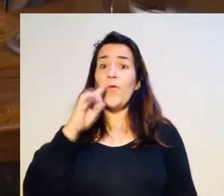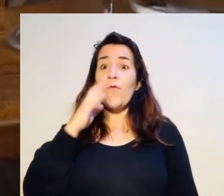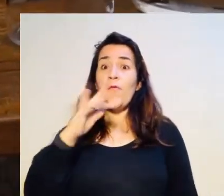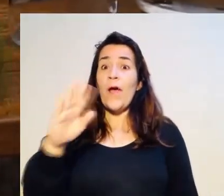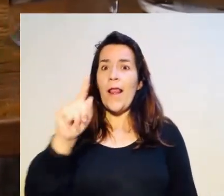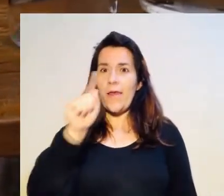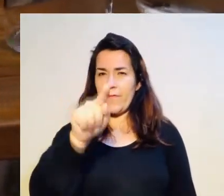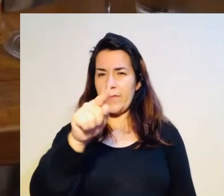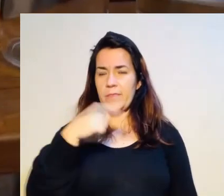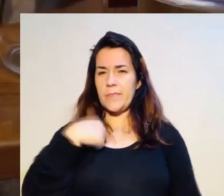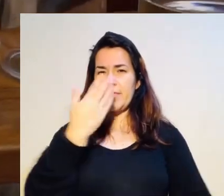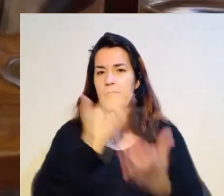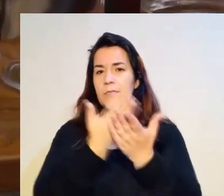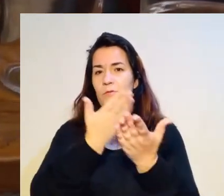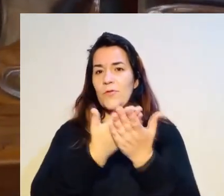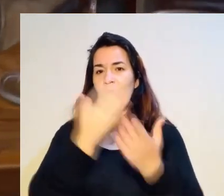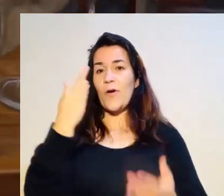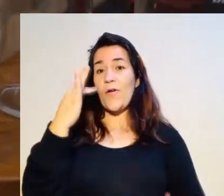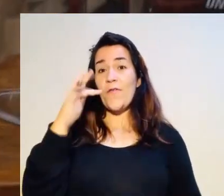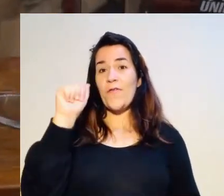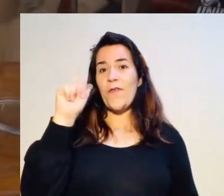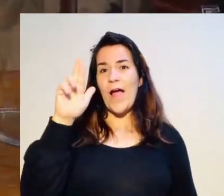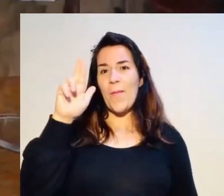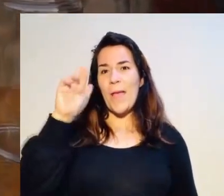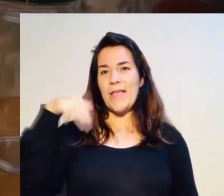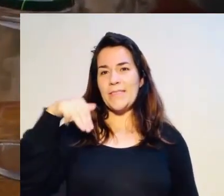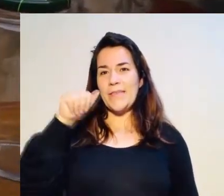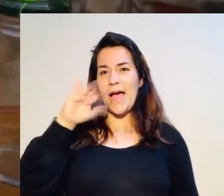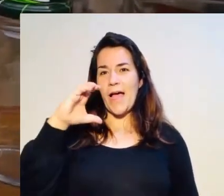eu não contei pra vocês, mas eu sou estudante de farmácia.